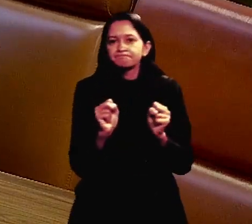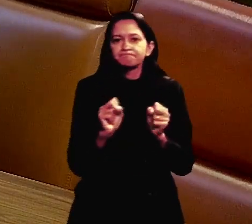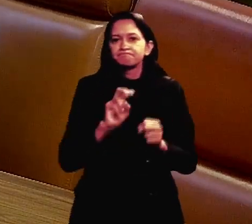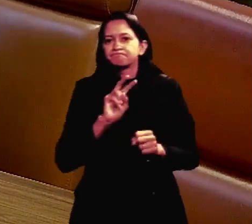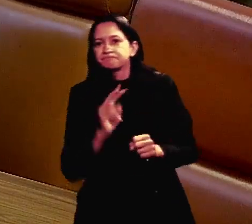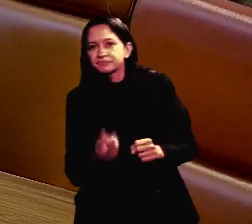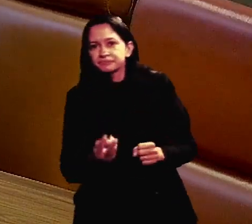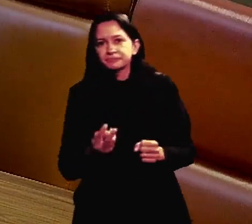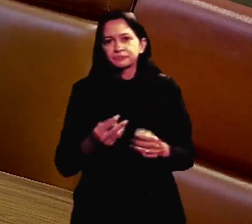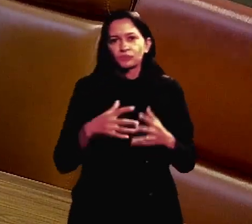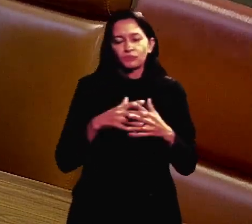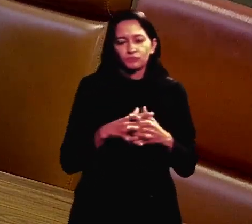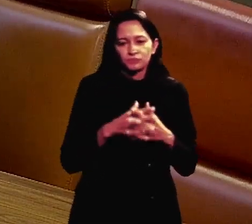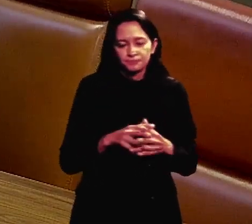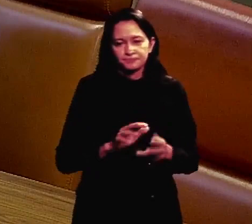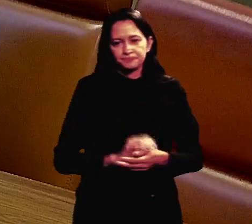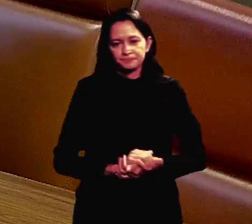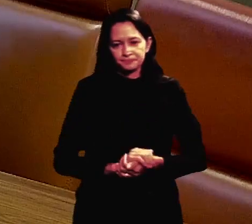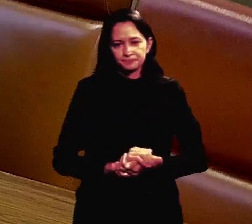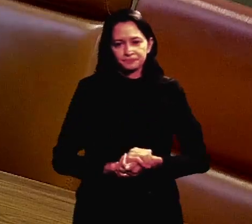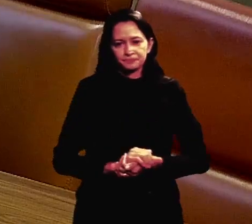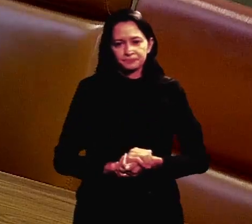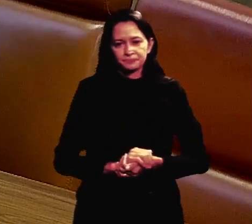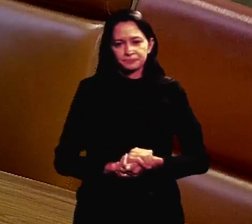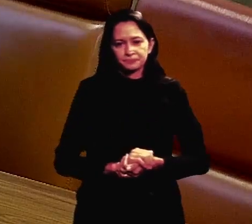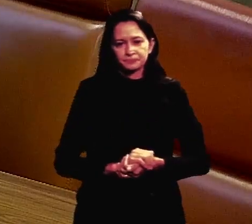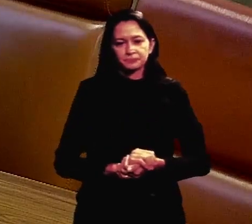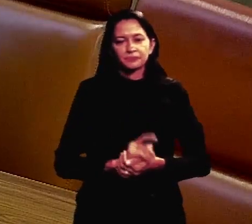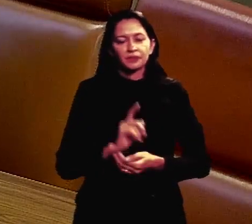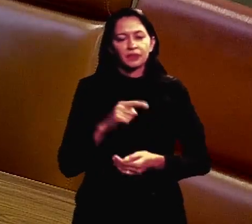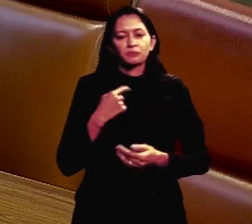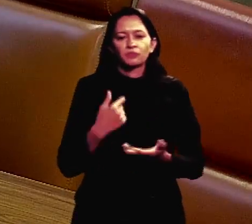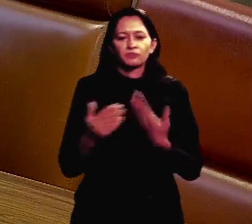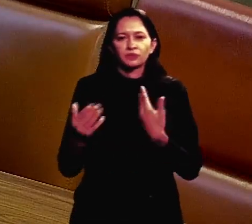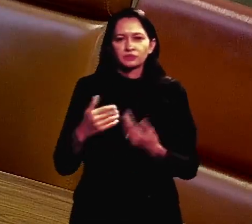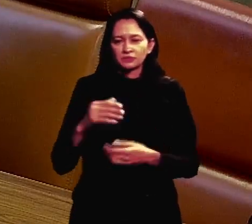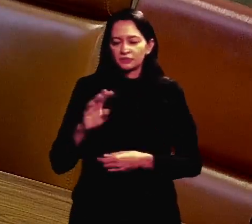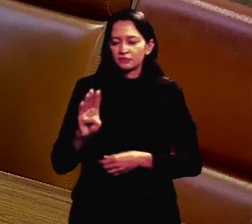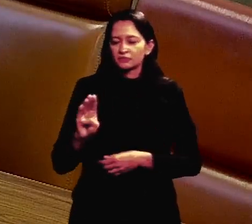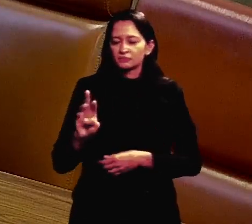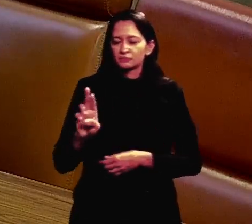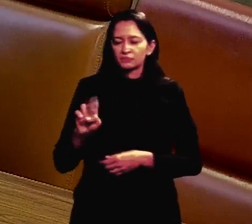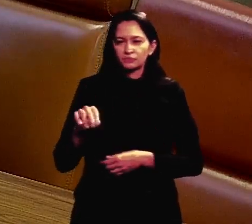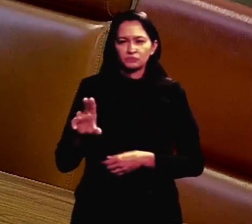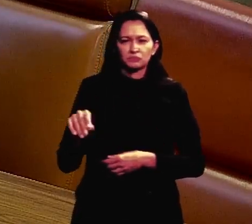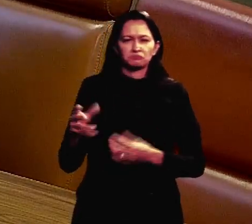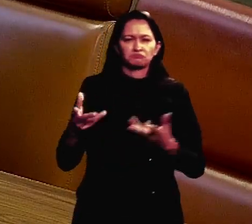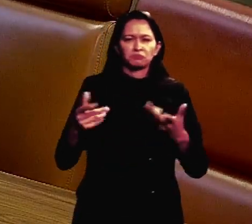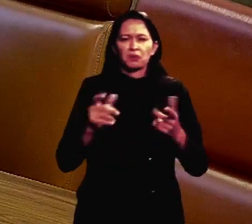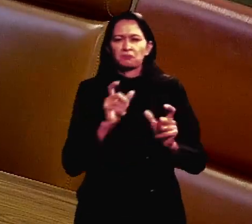duplo sentido. Depois eu preciso falar mais com o Bruno, né? O Bruno tem umas falas bonitas, né?